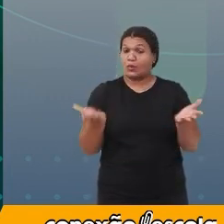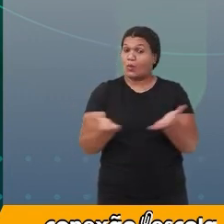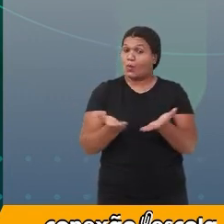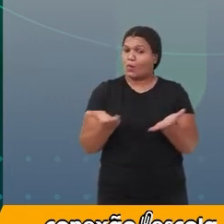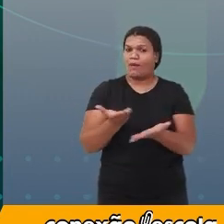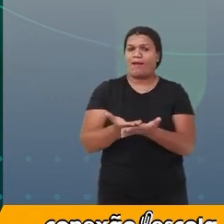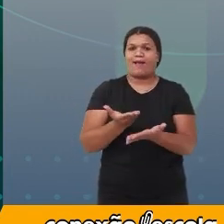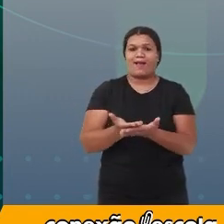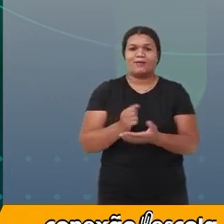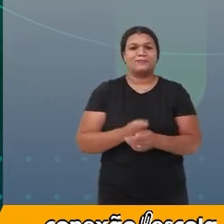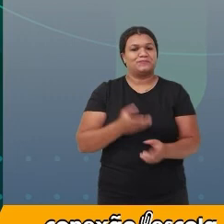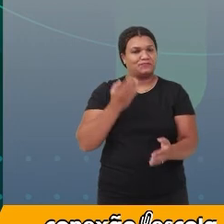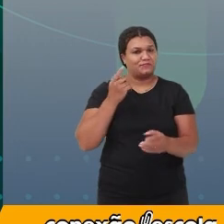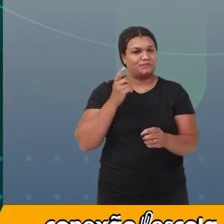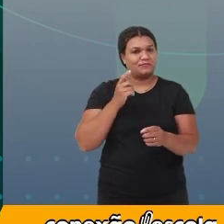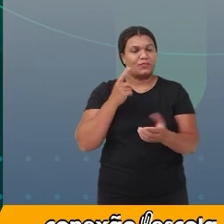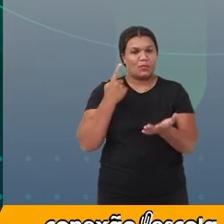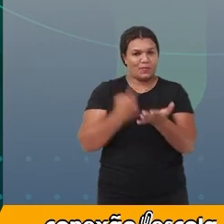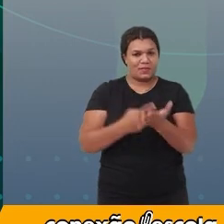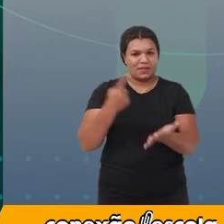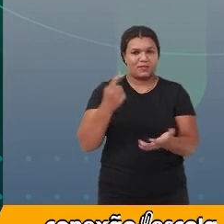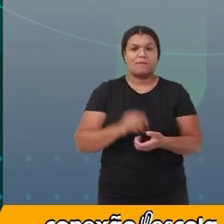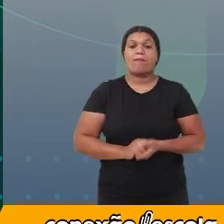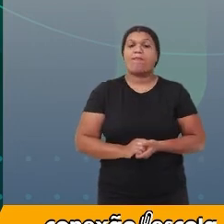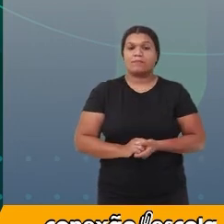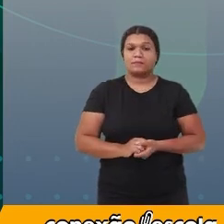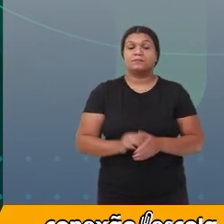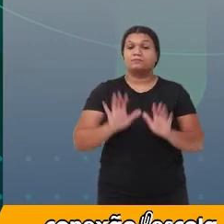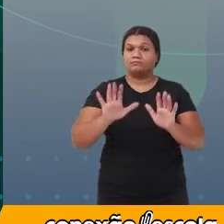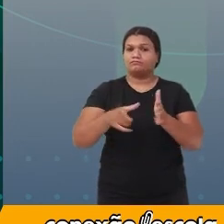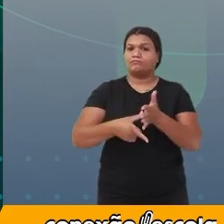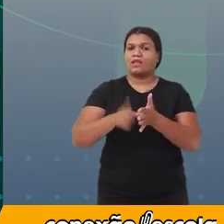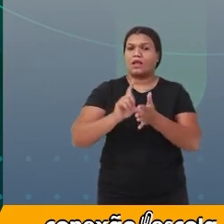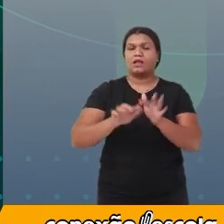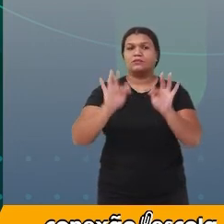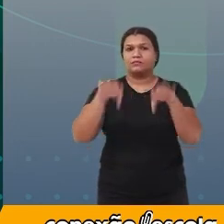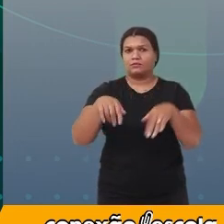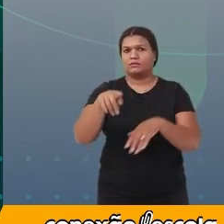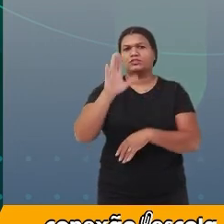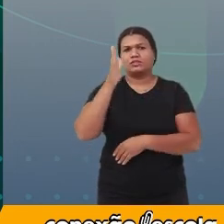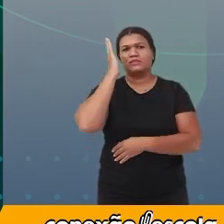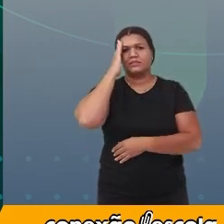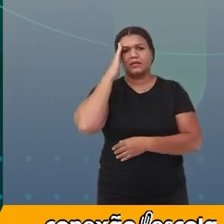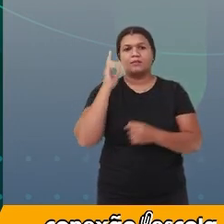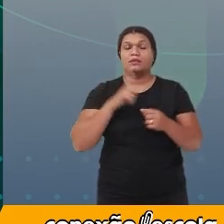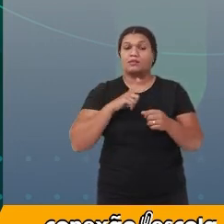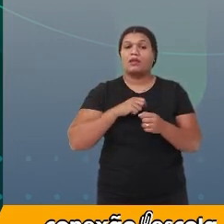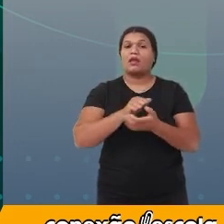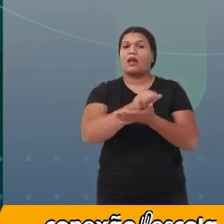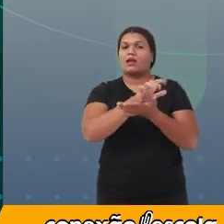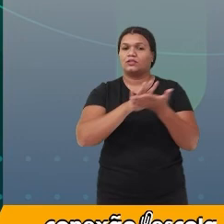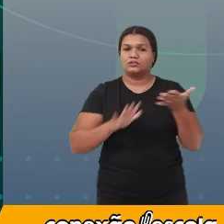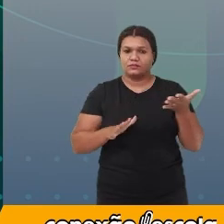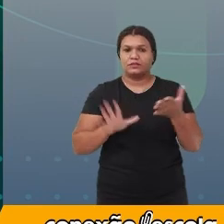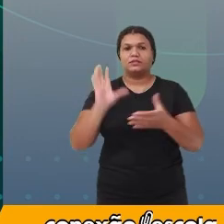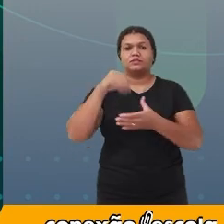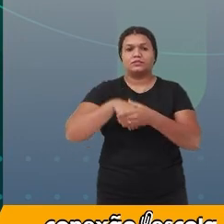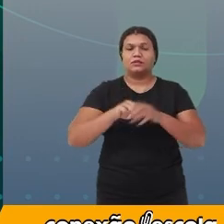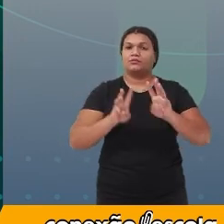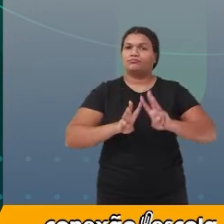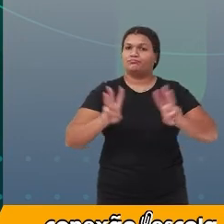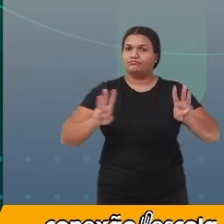videoaula hoje. Combinado? E antes de encerrar, você já sabe, temos as atividades no